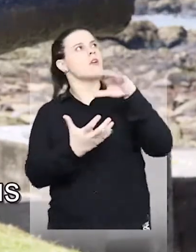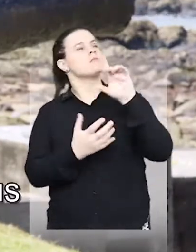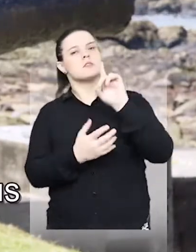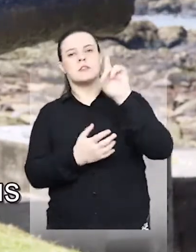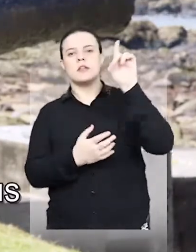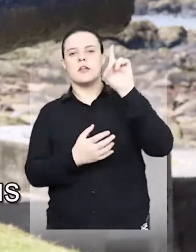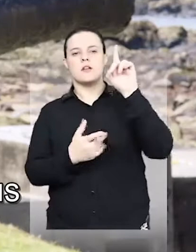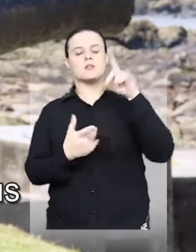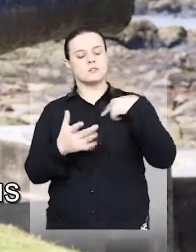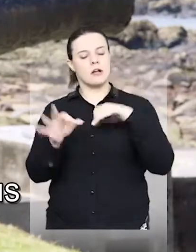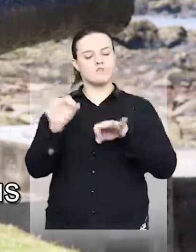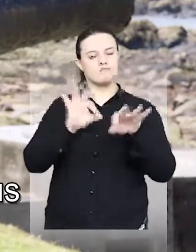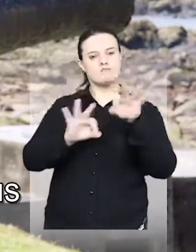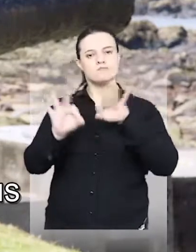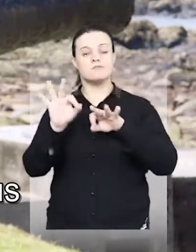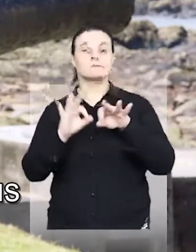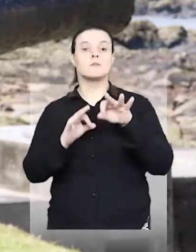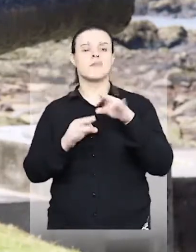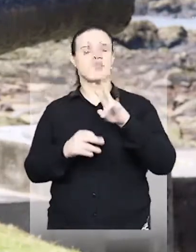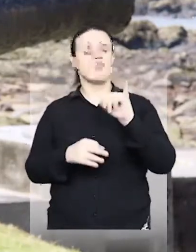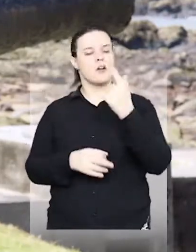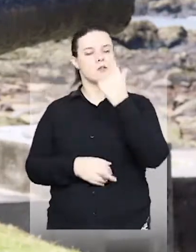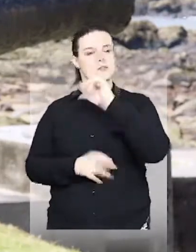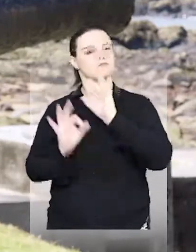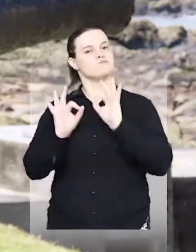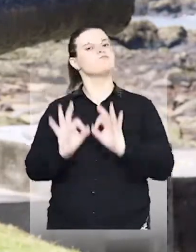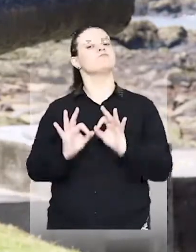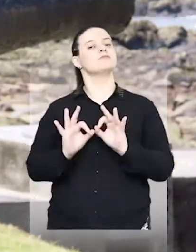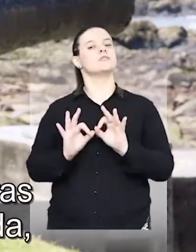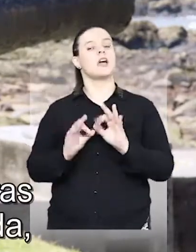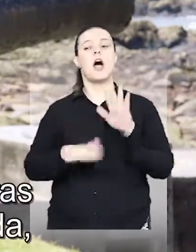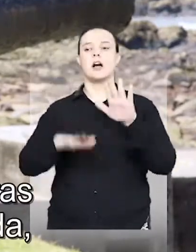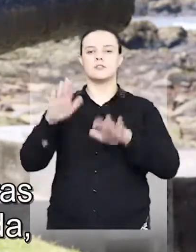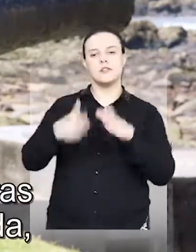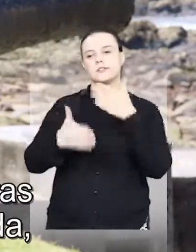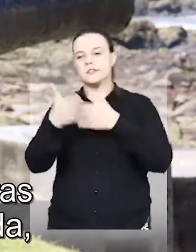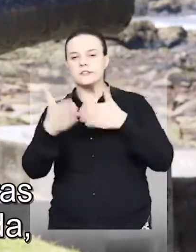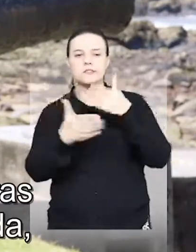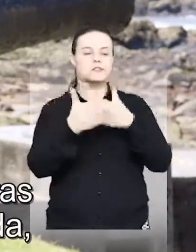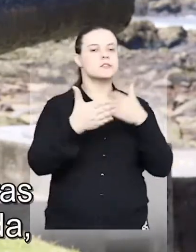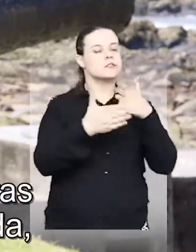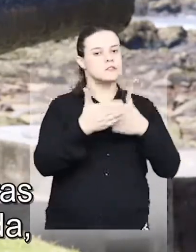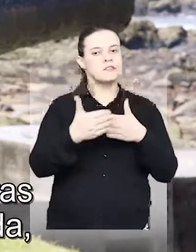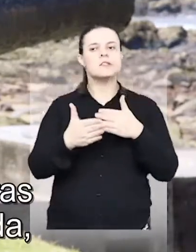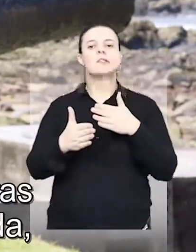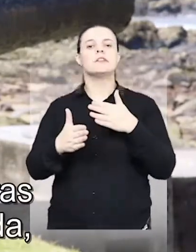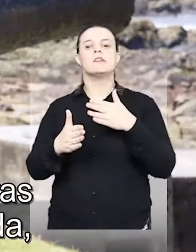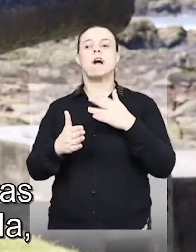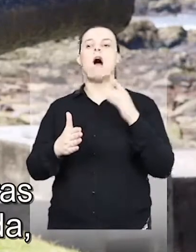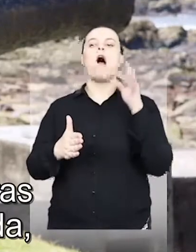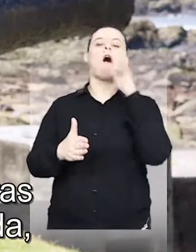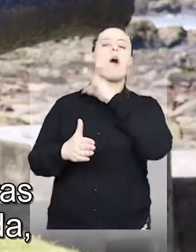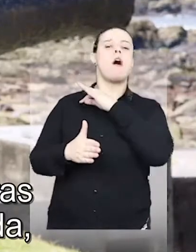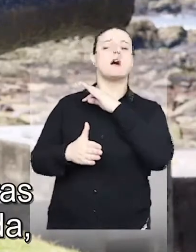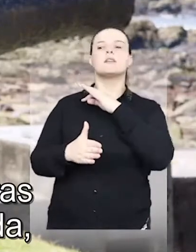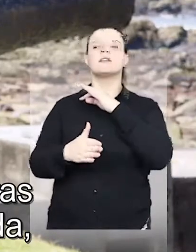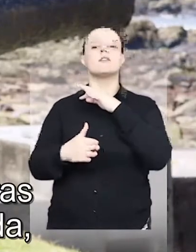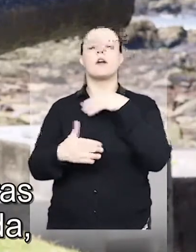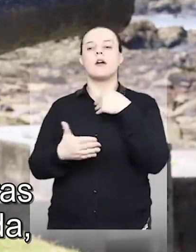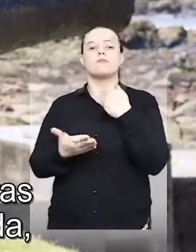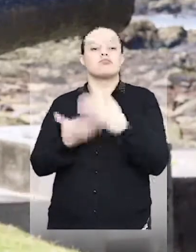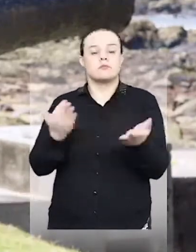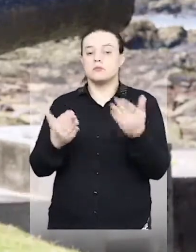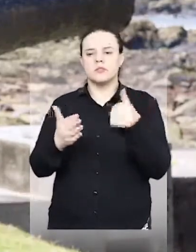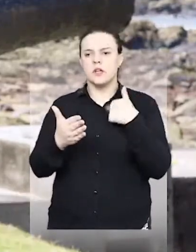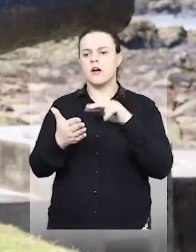Deus estão movimentando as energias, que a coisa vai dar certo, assim. Tem alguns percalços, algumas pedras no caminho que eu tenho que dar